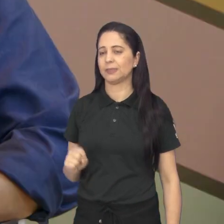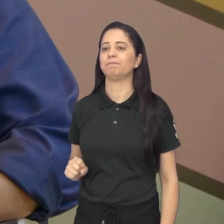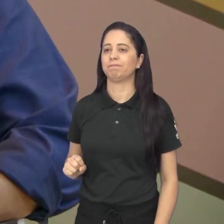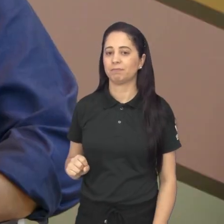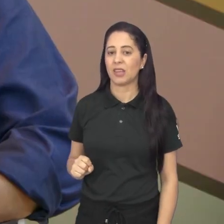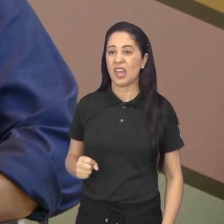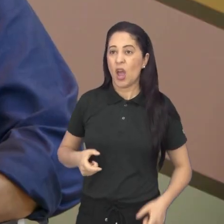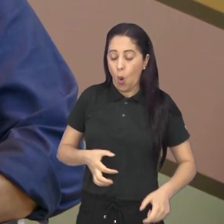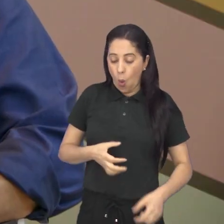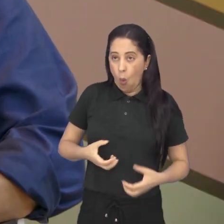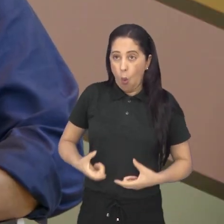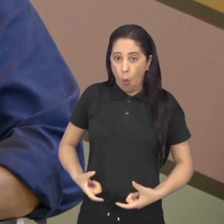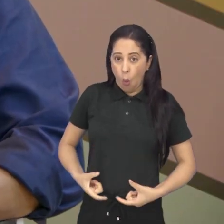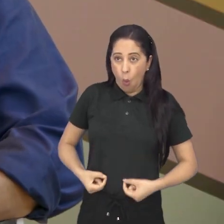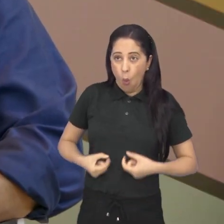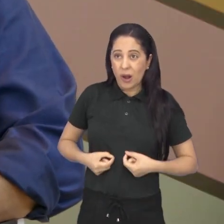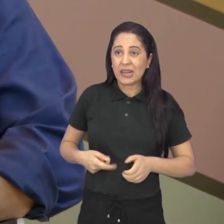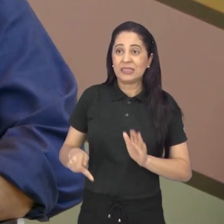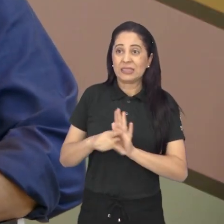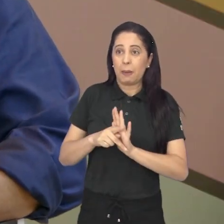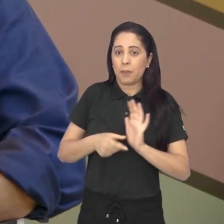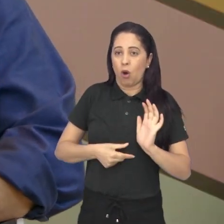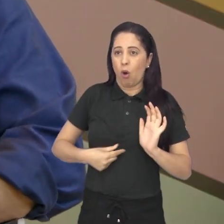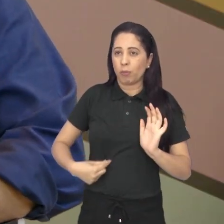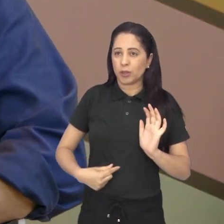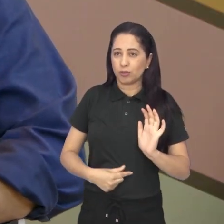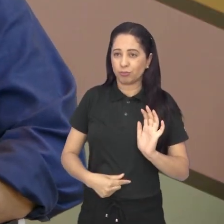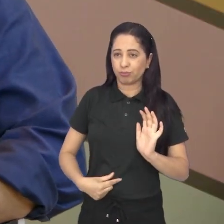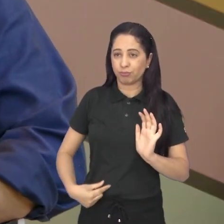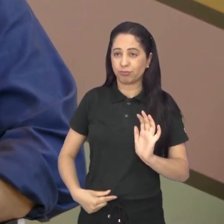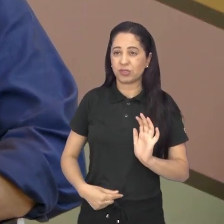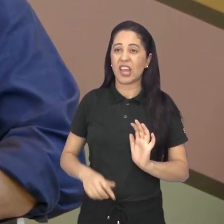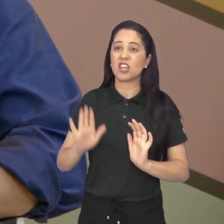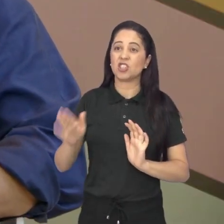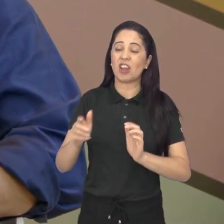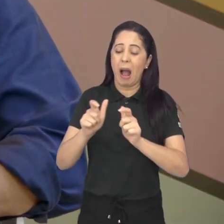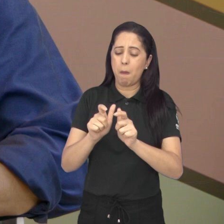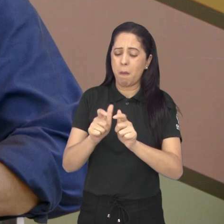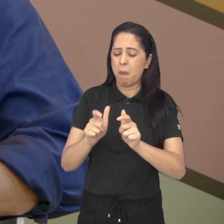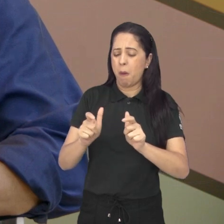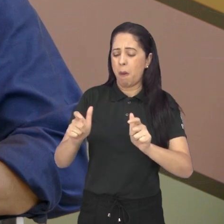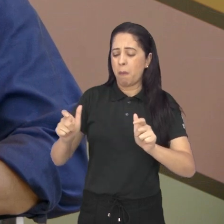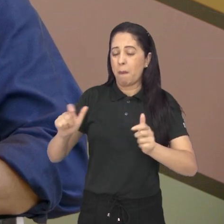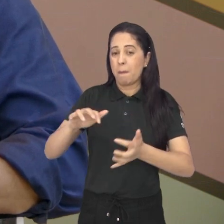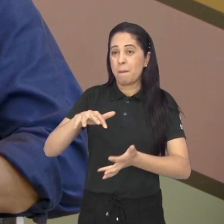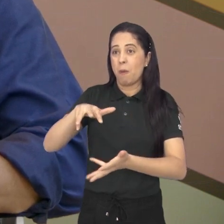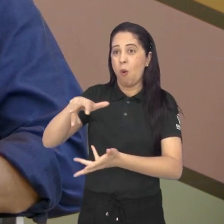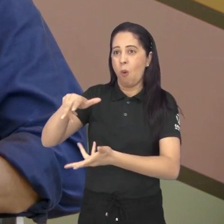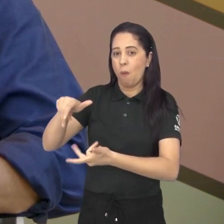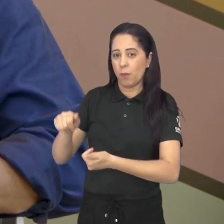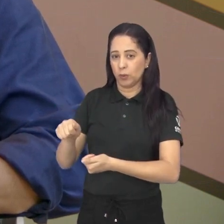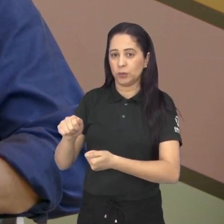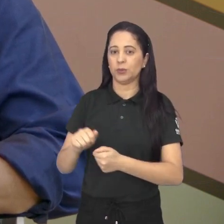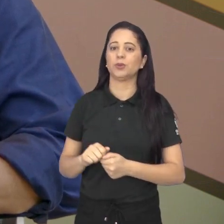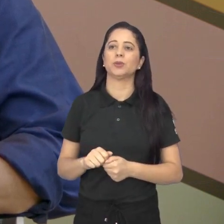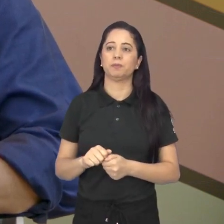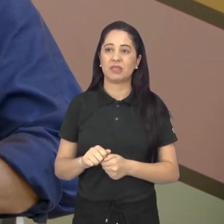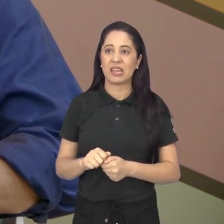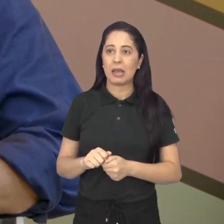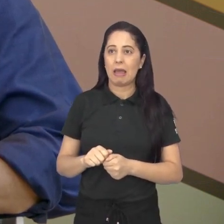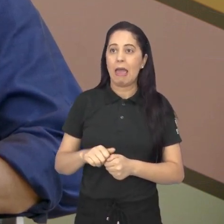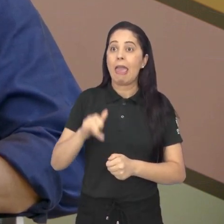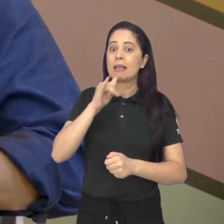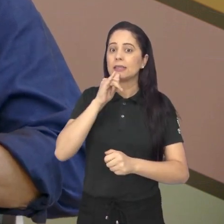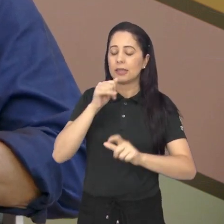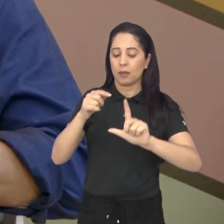aumentando a incidência no mundo ocidental. E se você acompanhar o gráfico da incidência do